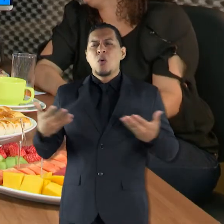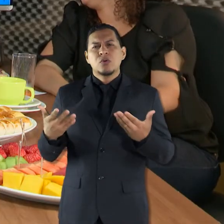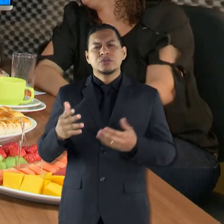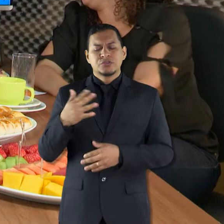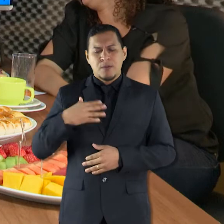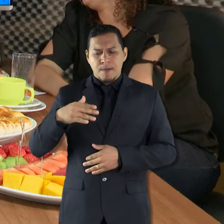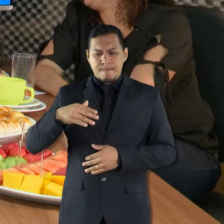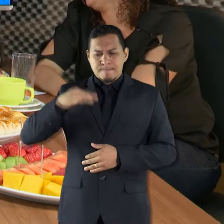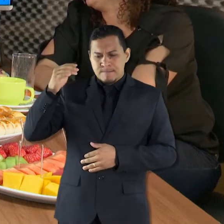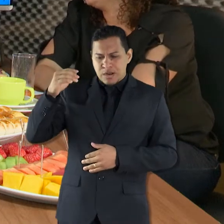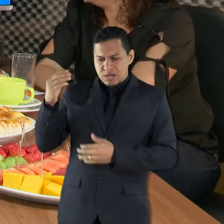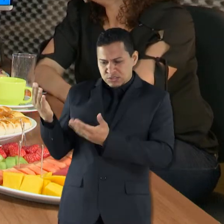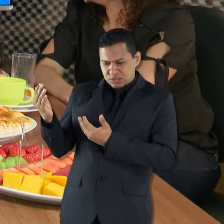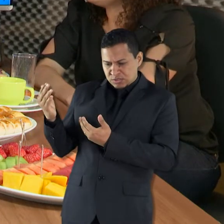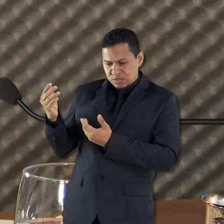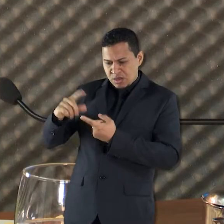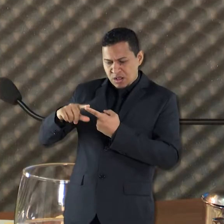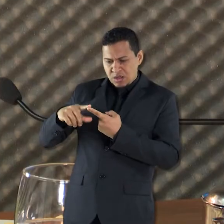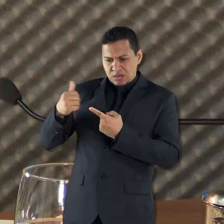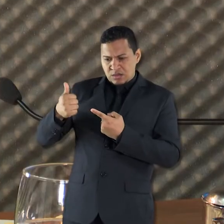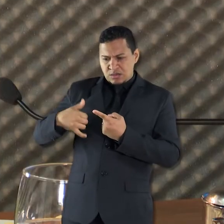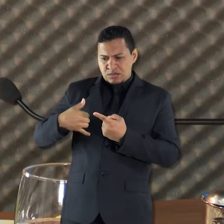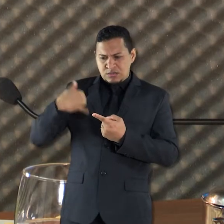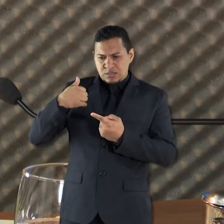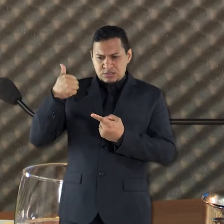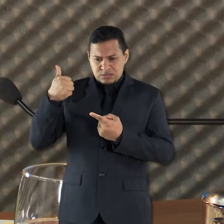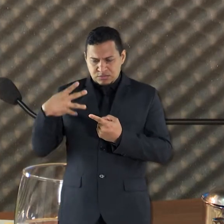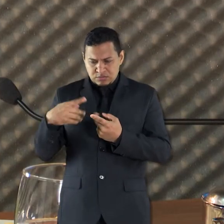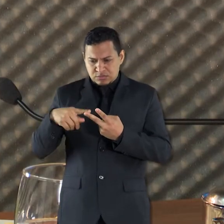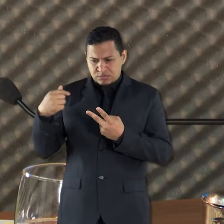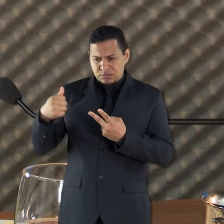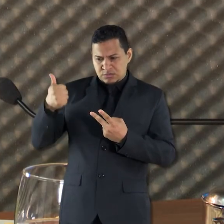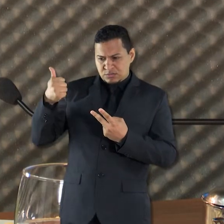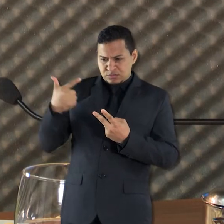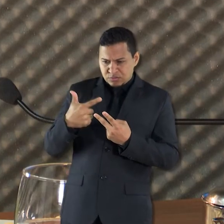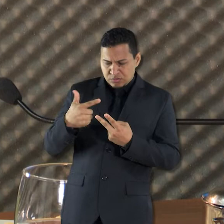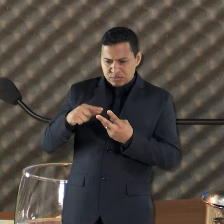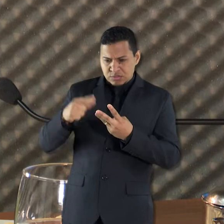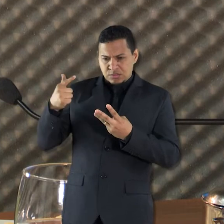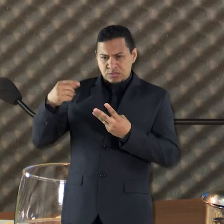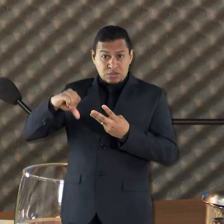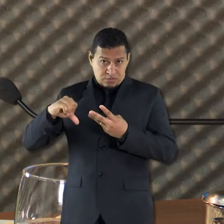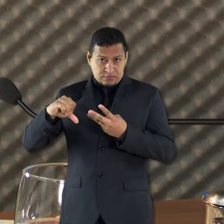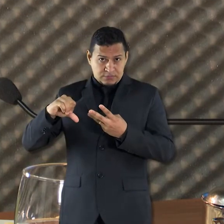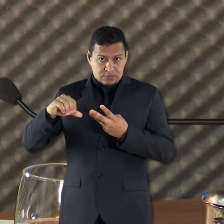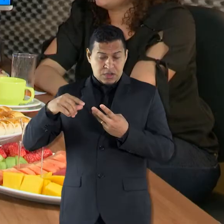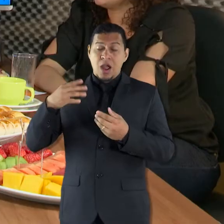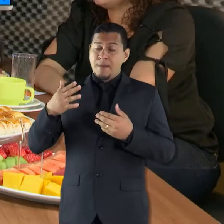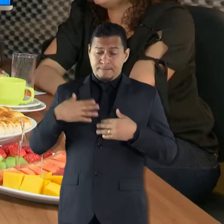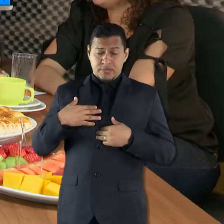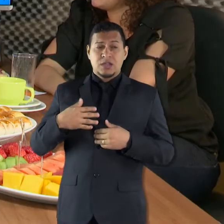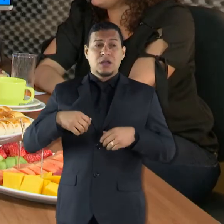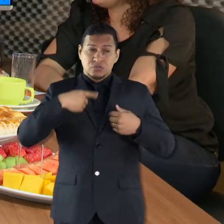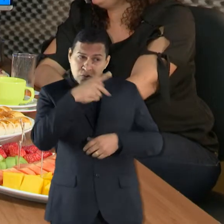hoje? Hoje o mais velho está com 14, a Loísa está com 12 e o pequeno está com 9. Sua missão não terminou ainda